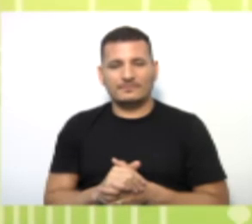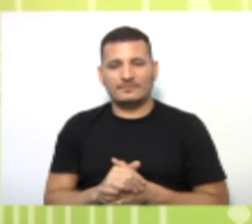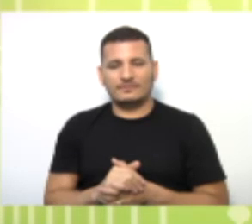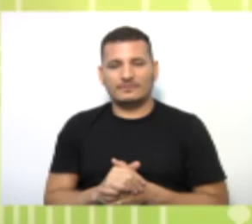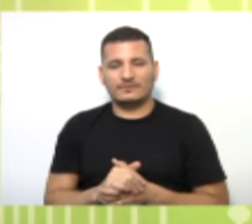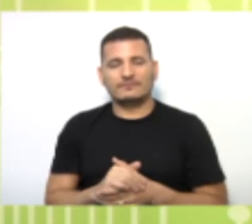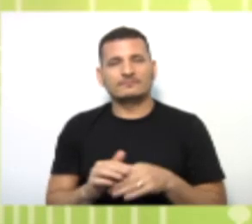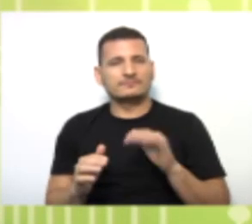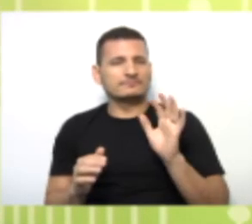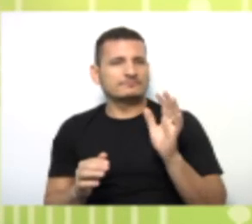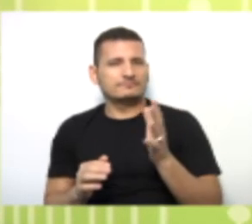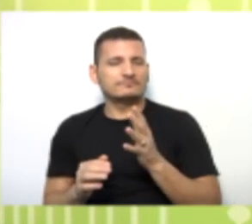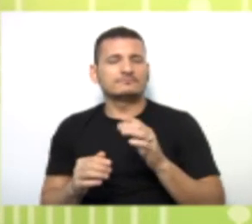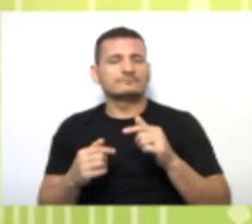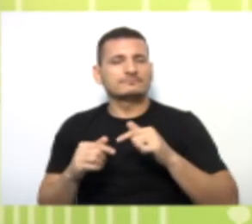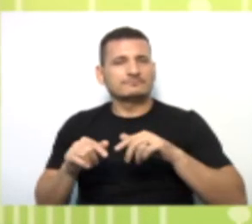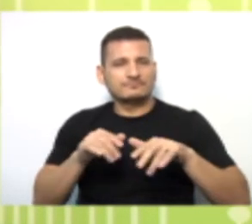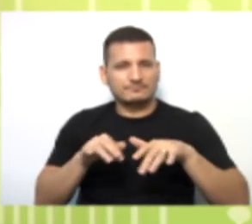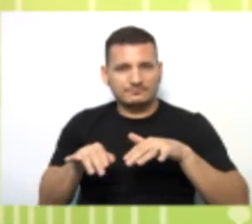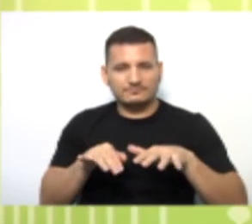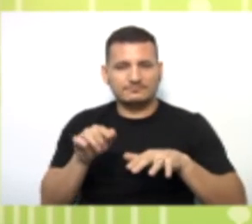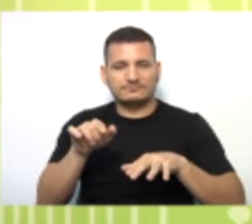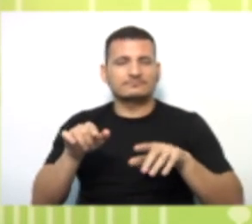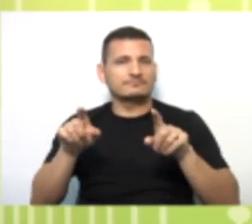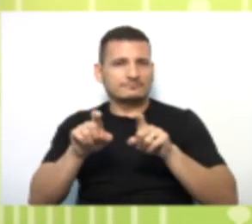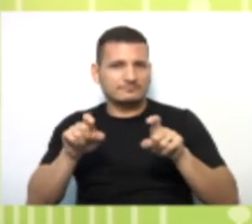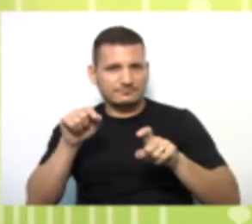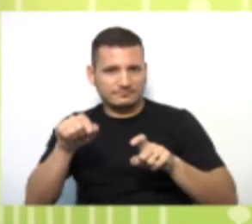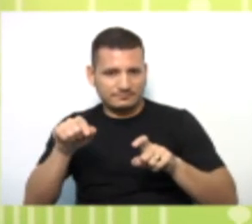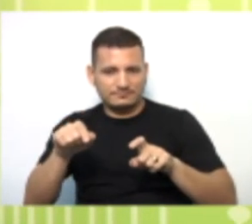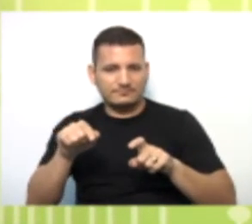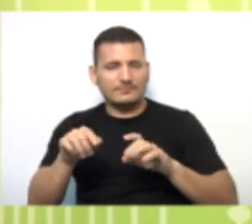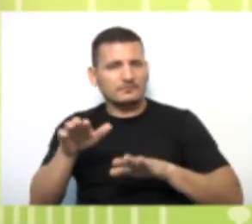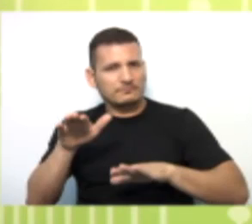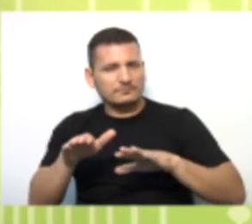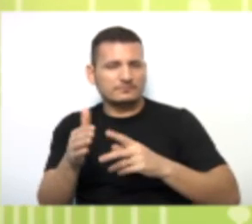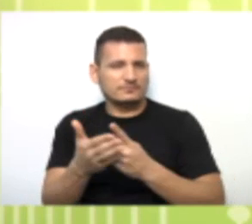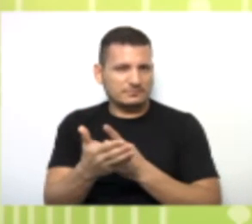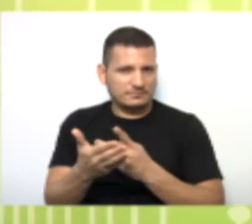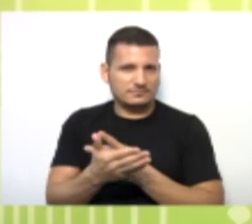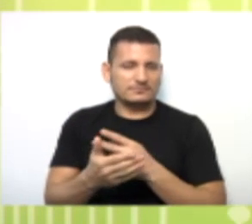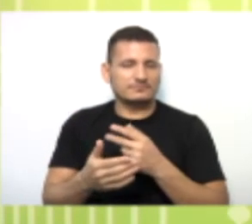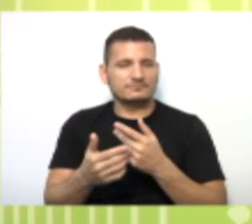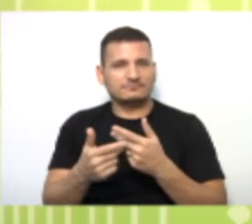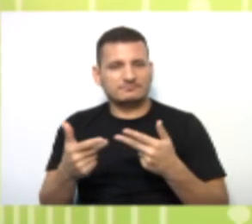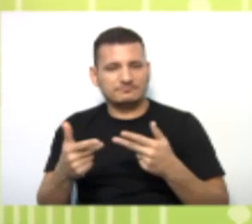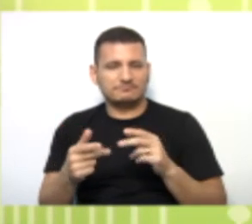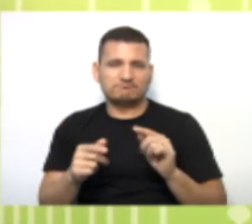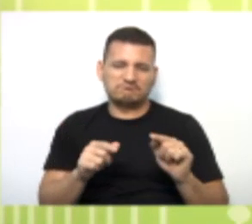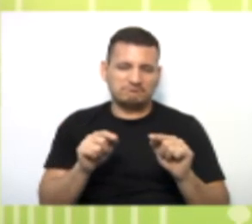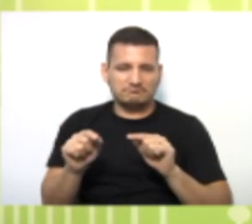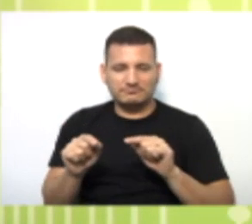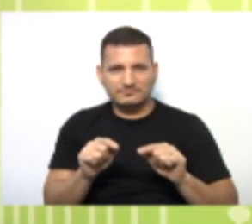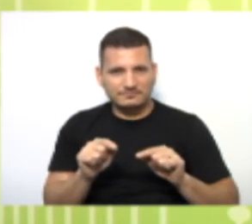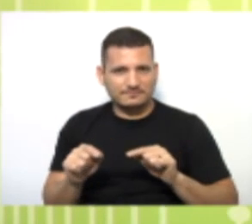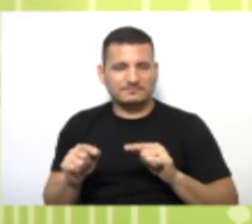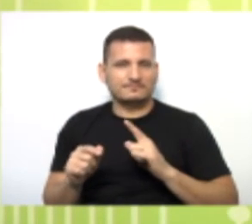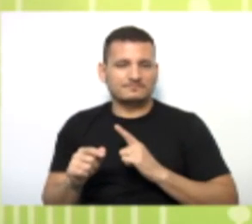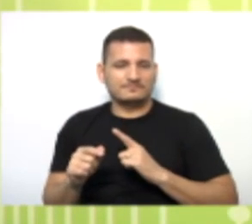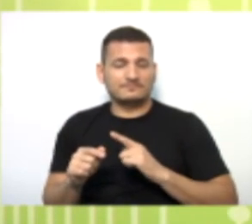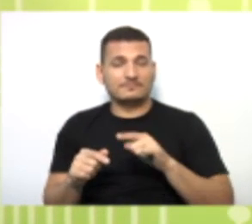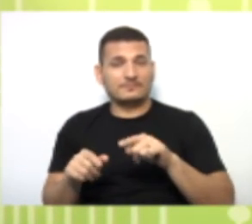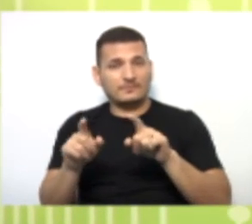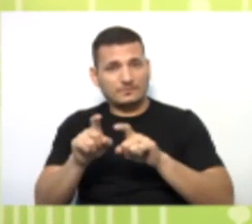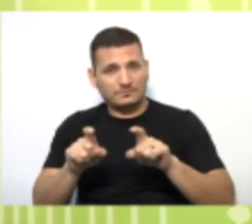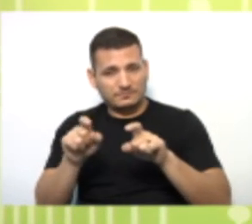escrevendo programas ali, no computador, a gente costuma errar bastante coisa, errar algumas coisinhas ali, outra aqui. E o